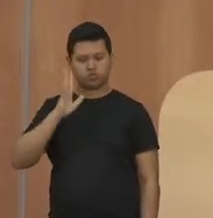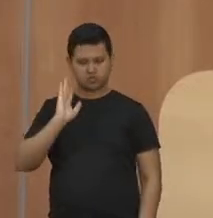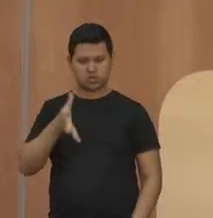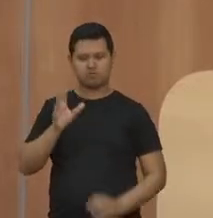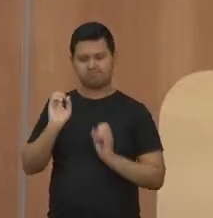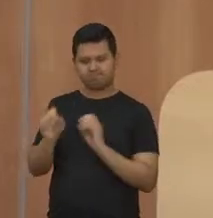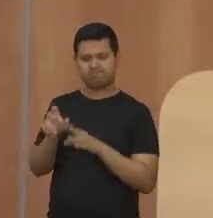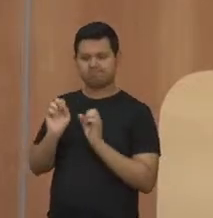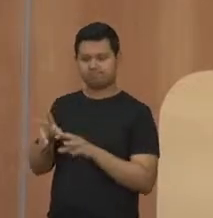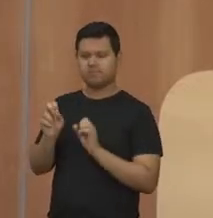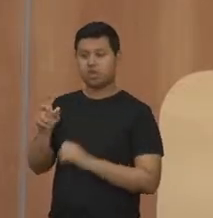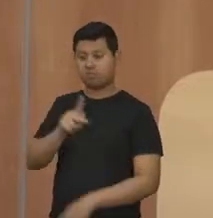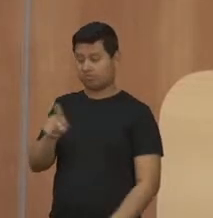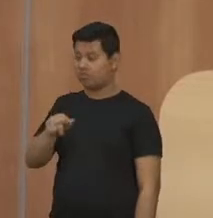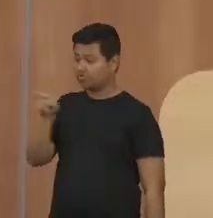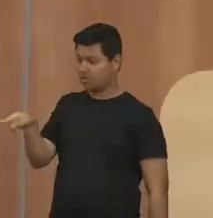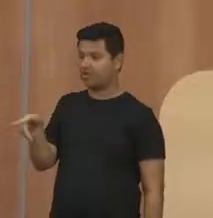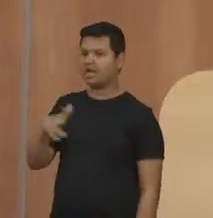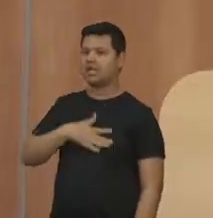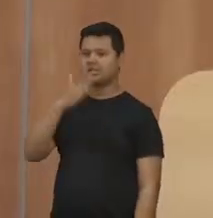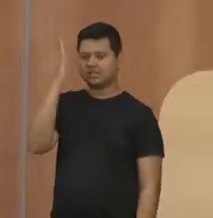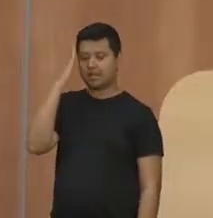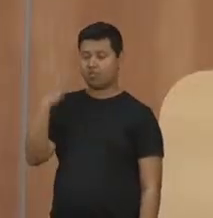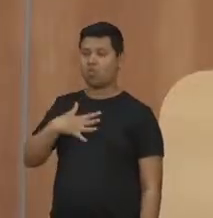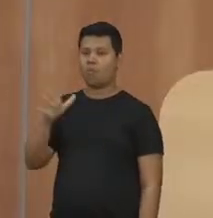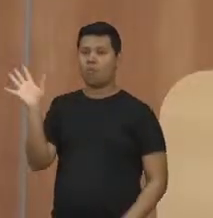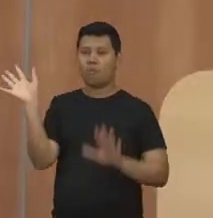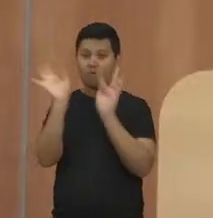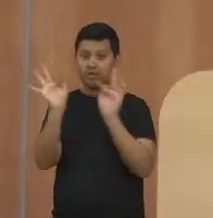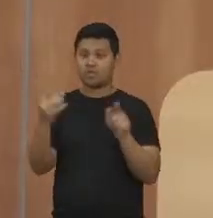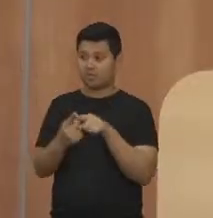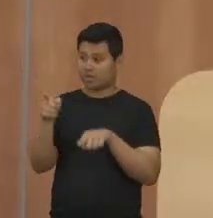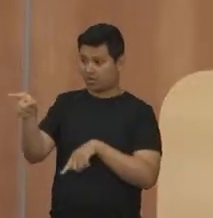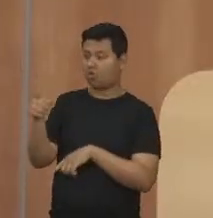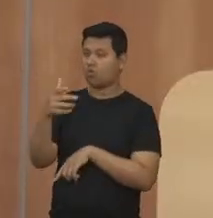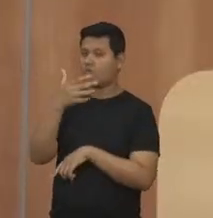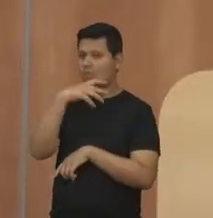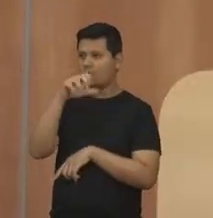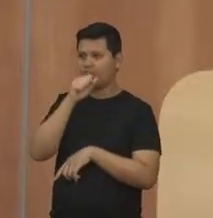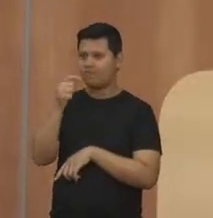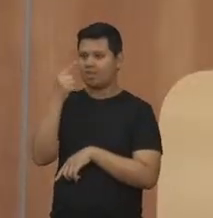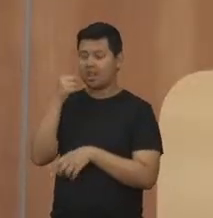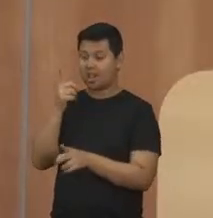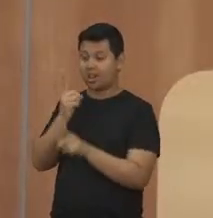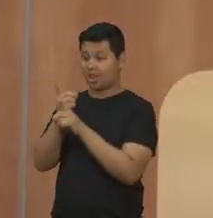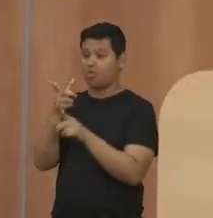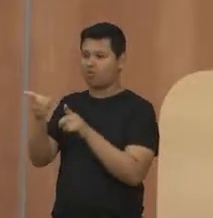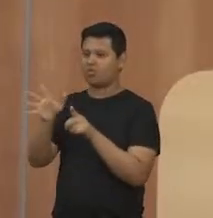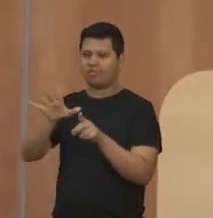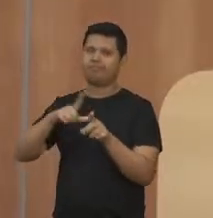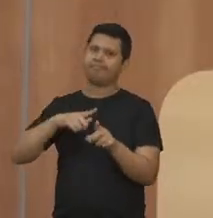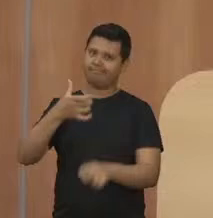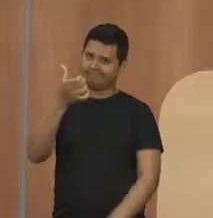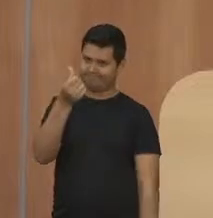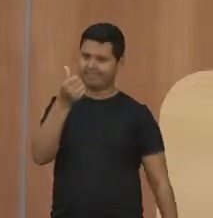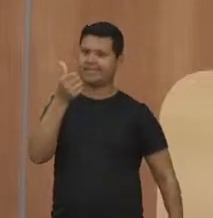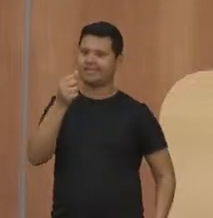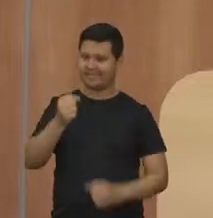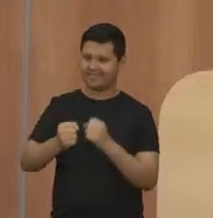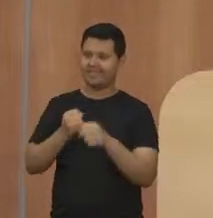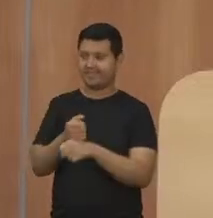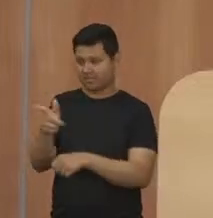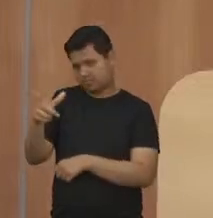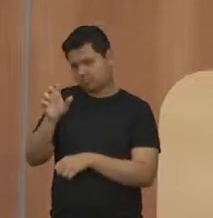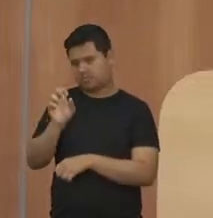de trânsito. E está aqui, ó, fiquei muito feliz porque o pai dela achou isso em casa. Está um pouquinho gasto porque já faz 6 anos, né, Natasha? Se quiser colocar depois